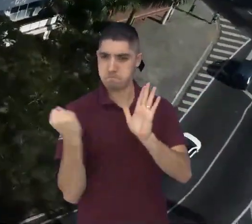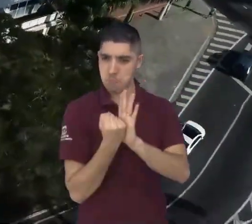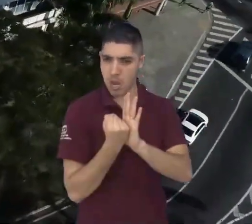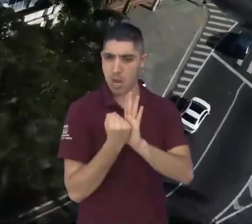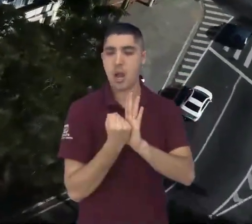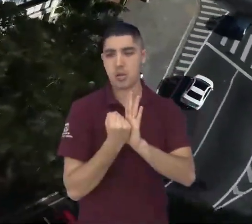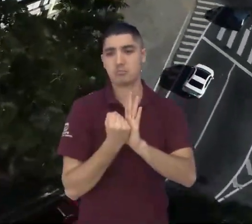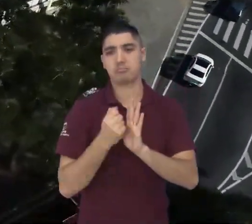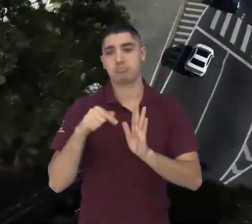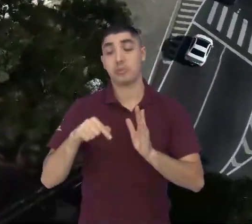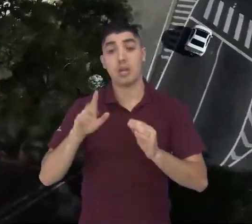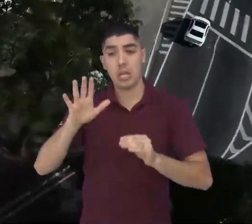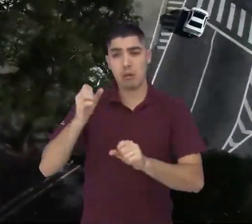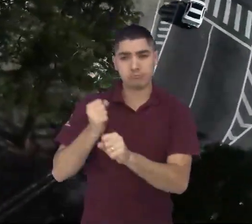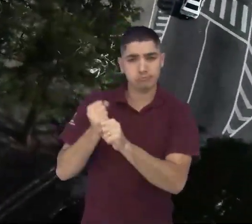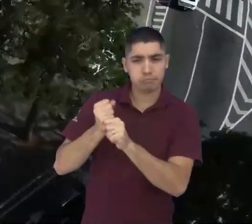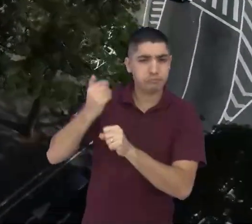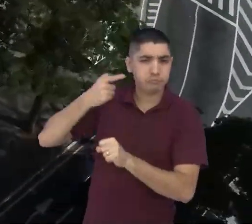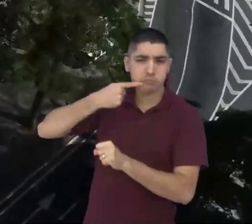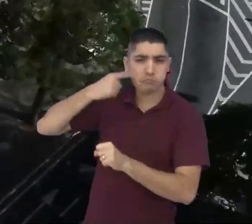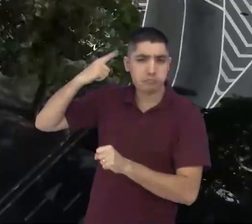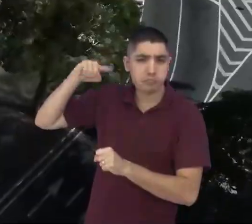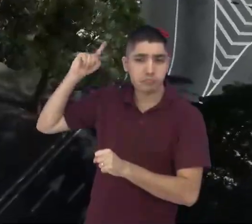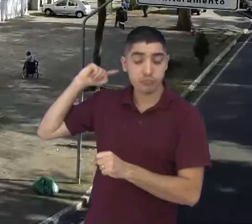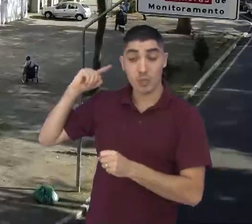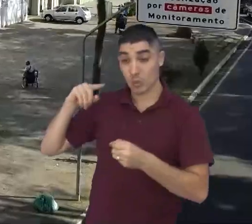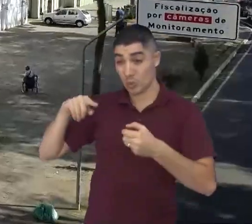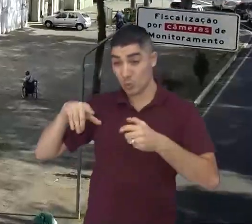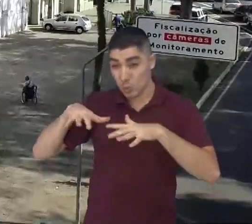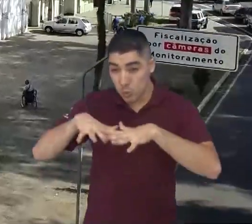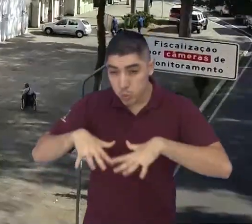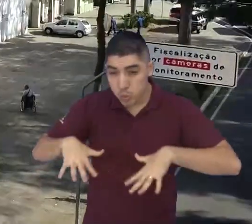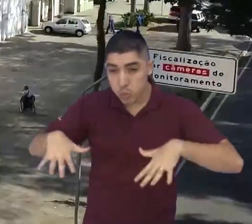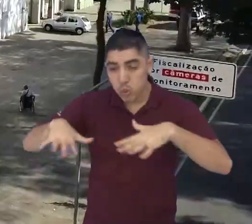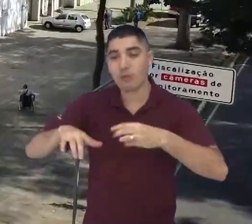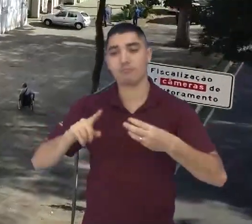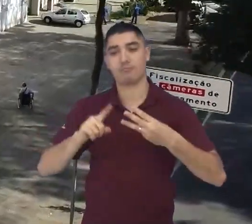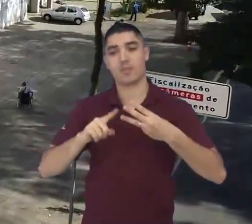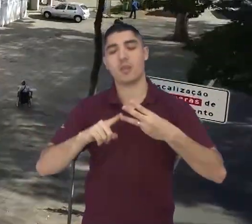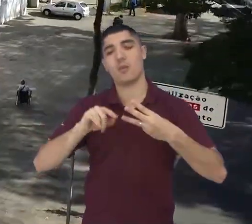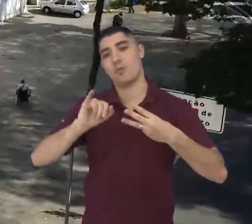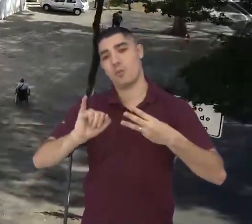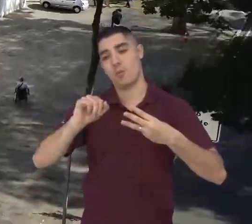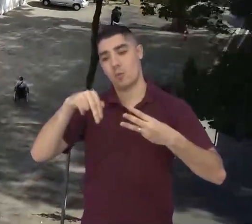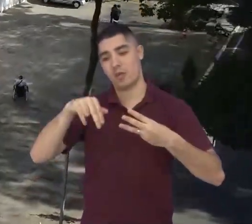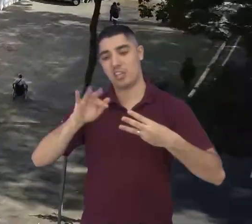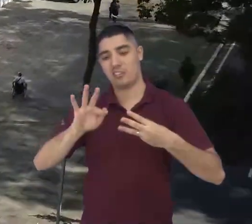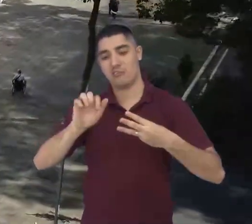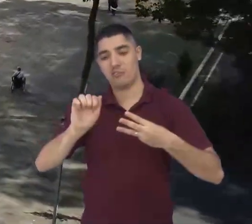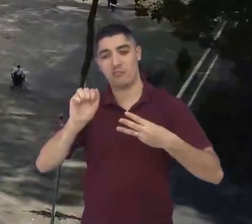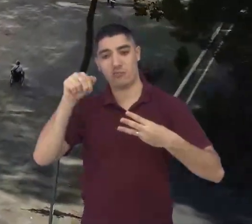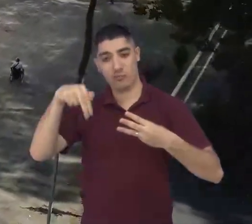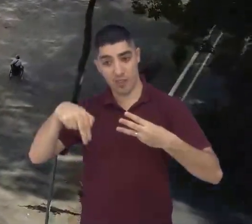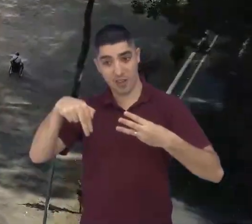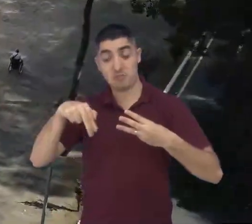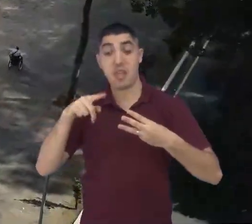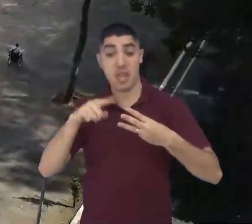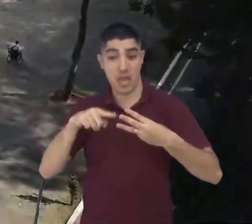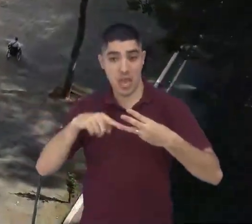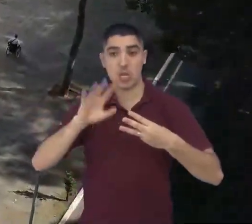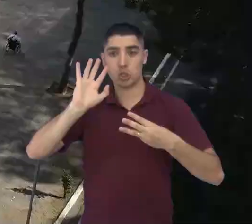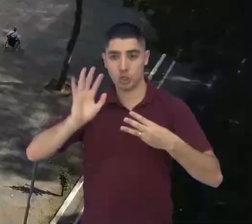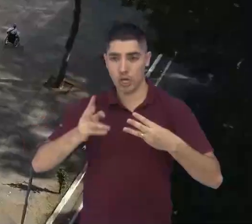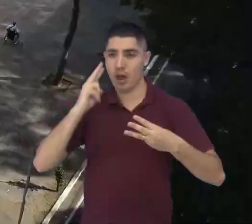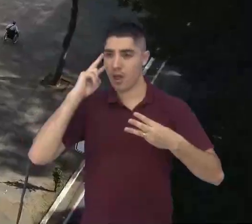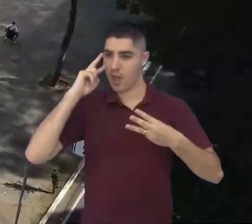o tombamento de todo esse complexo por parte do IFAM, onde o IFAM reconhece a importância desse